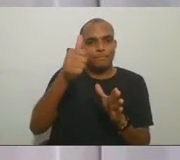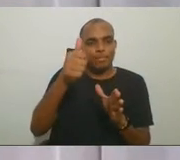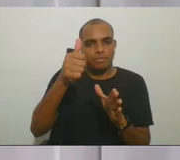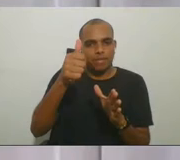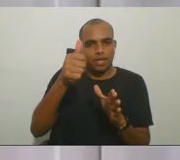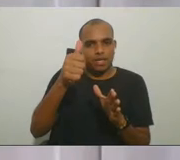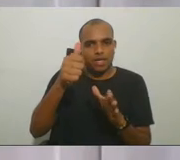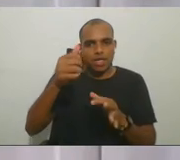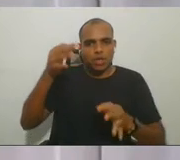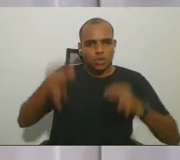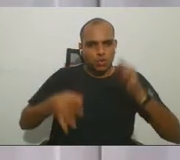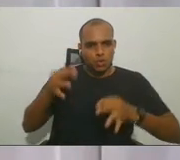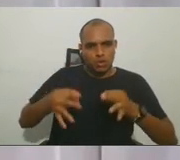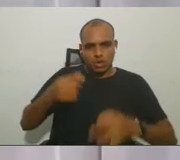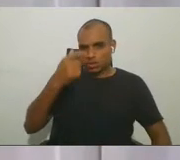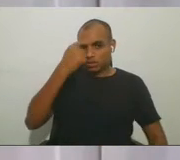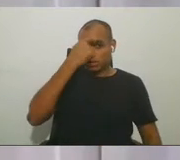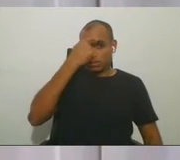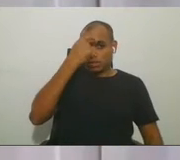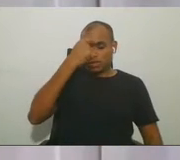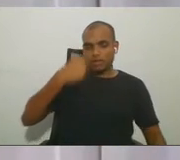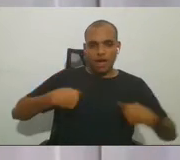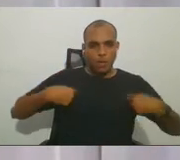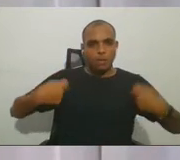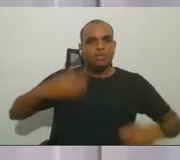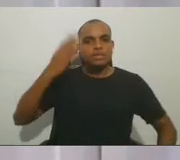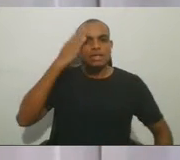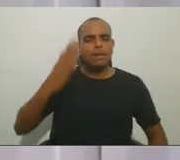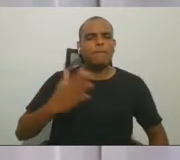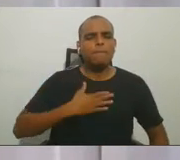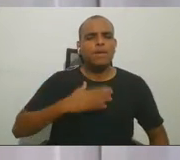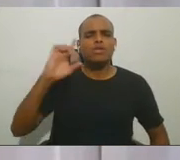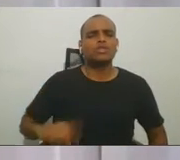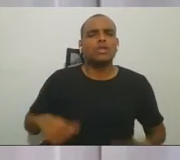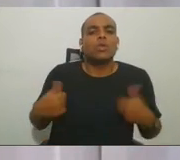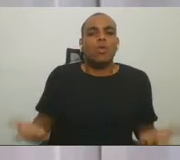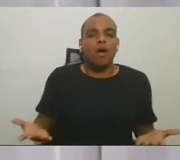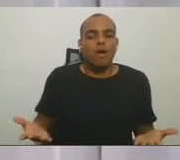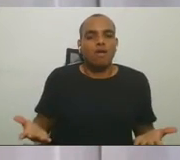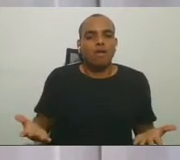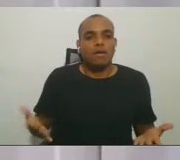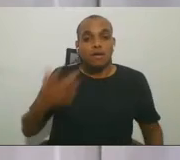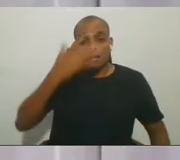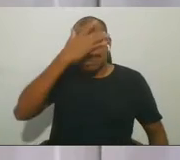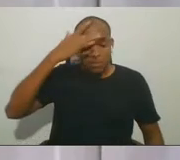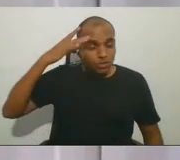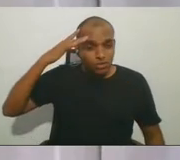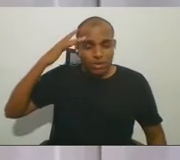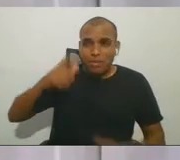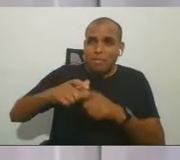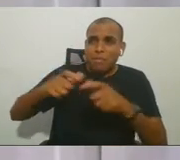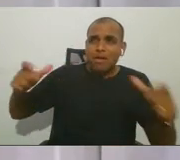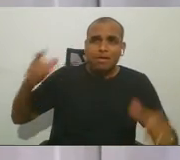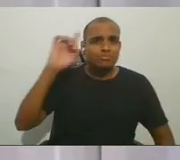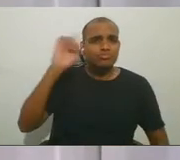conhecer o direito. Conhecer o próprio direito. Muita gente não sabe que tem direitos. Essa é uma das